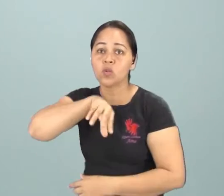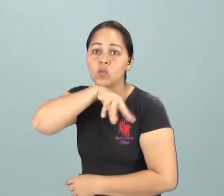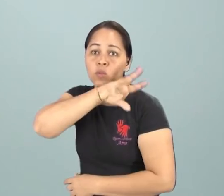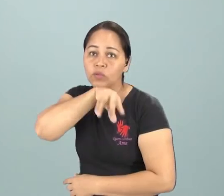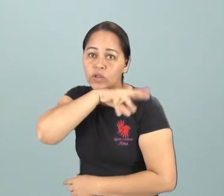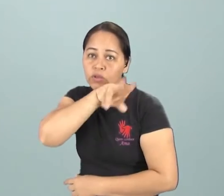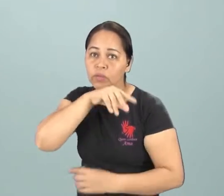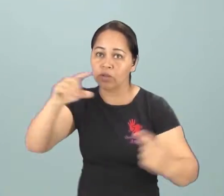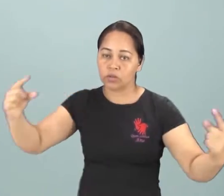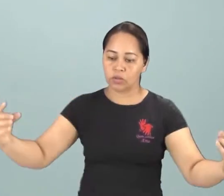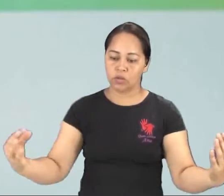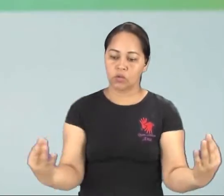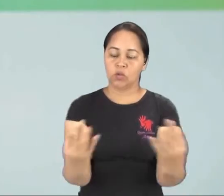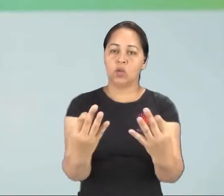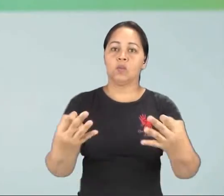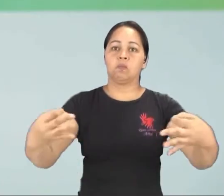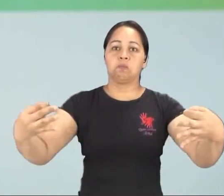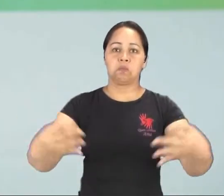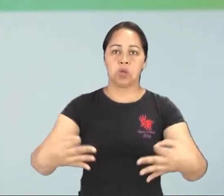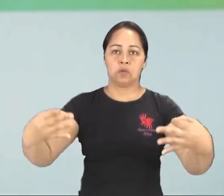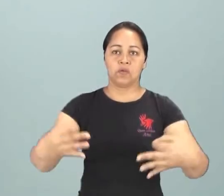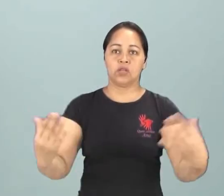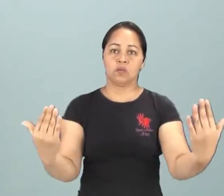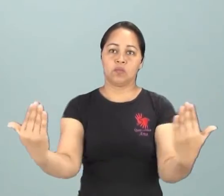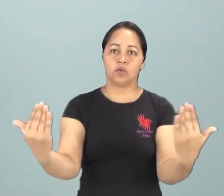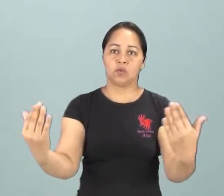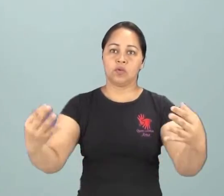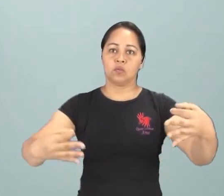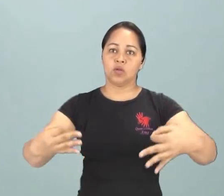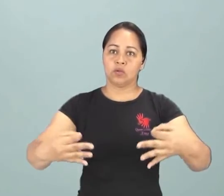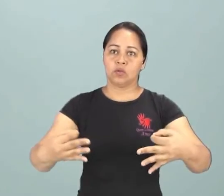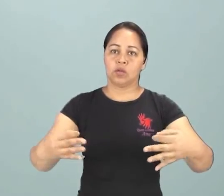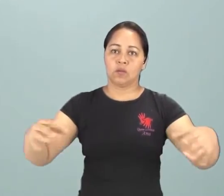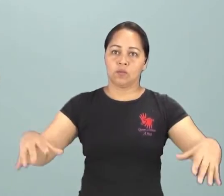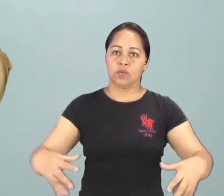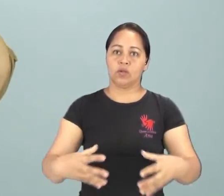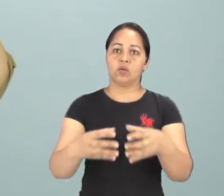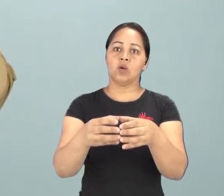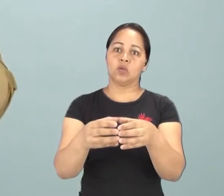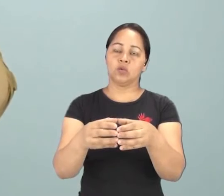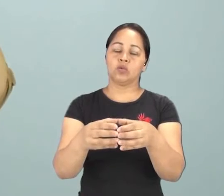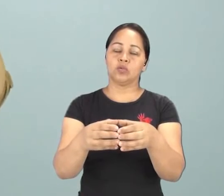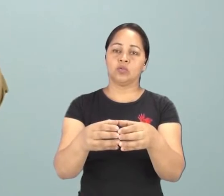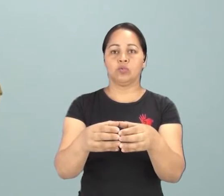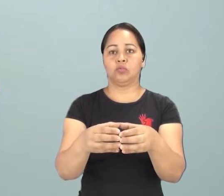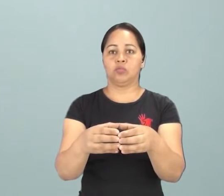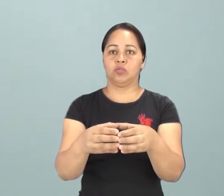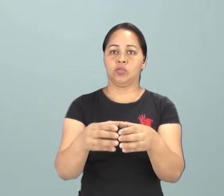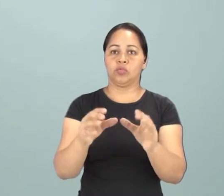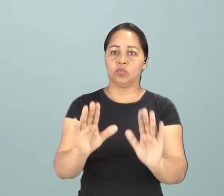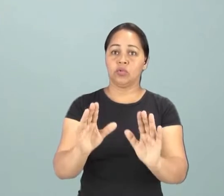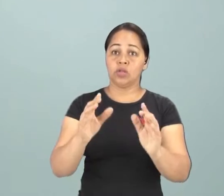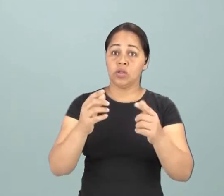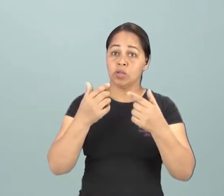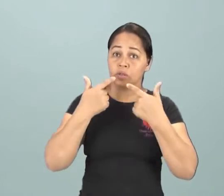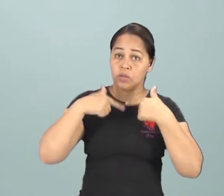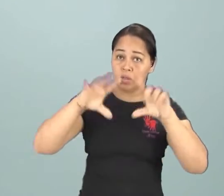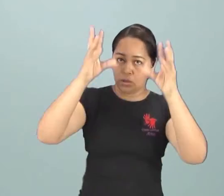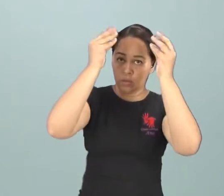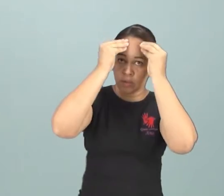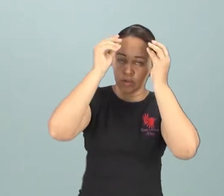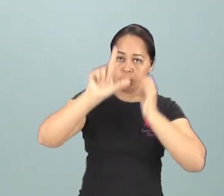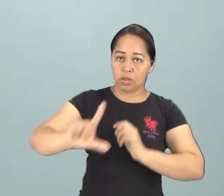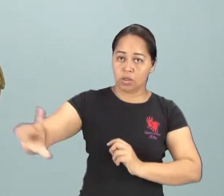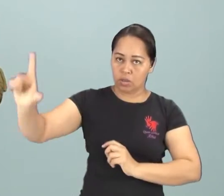tão perfeita que chega até fazer uma simbiose dos dois. Isso na linguagem literária, fique bem